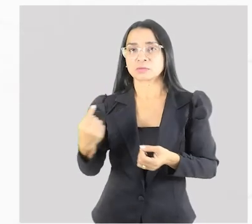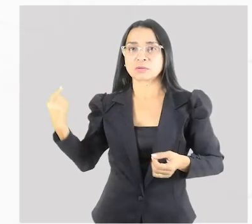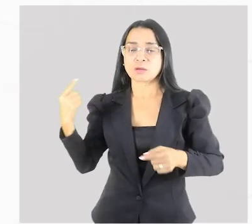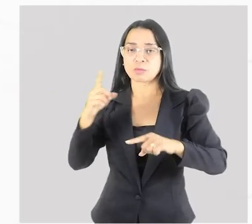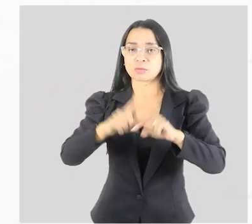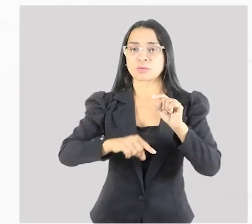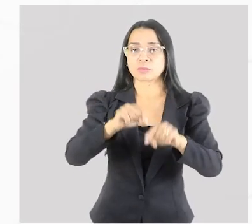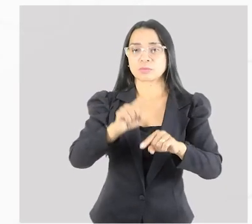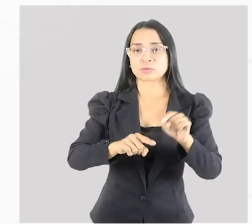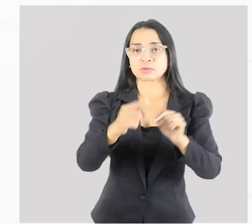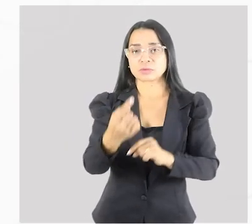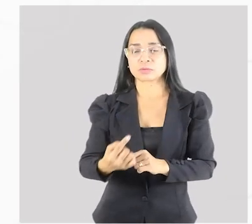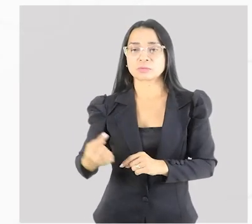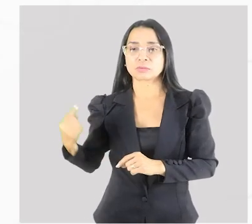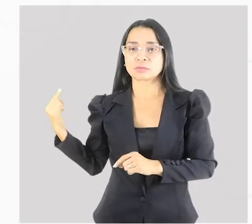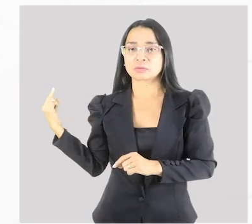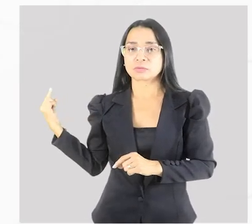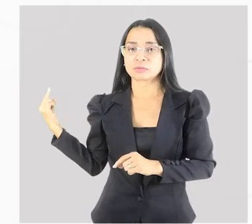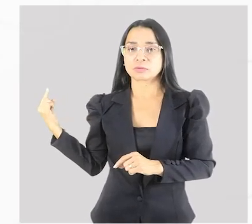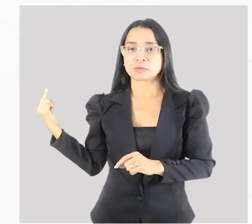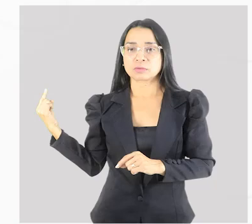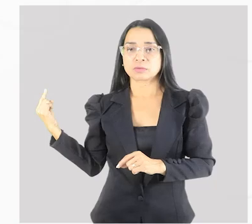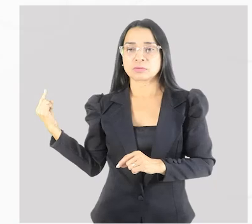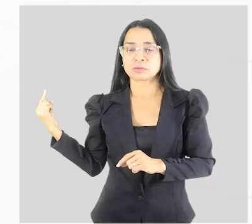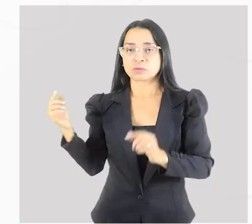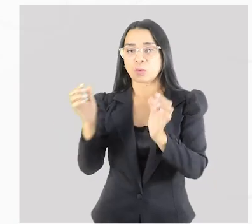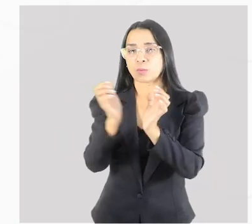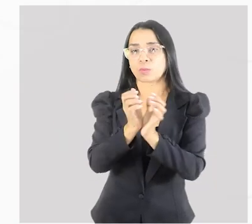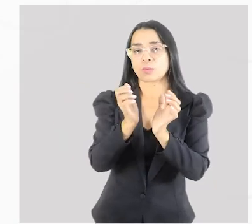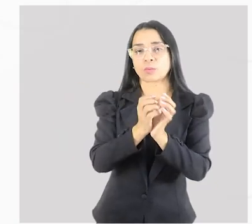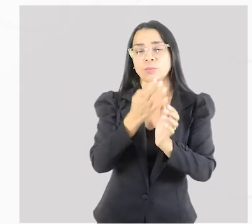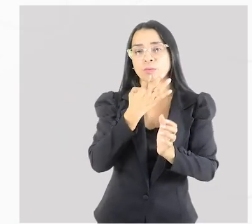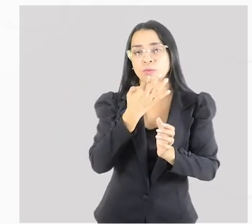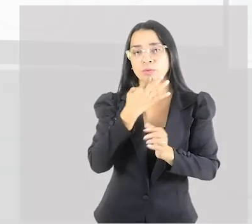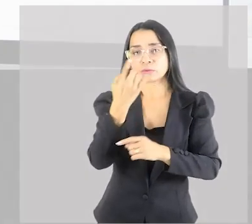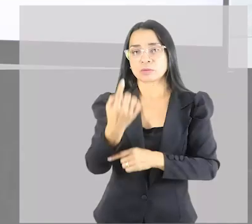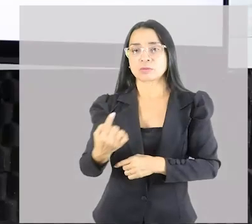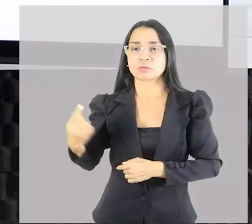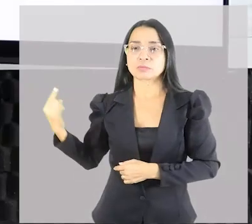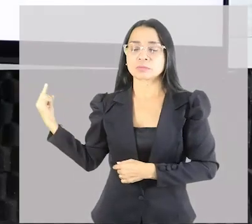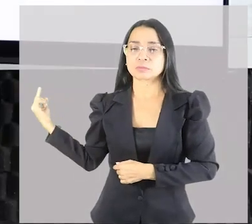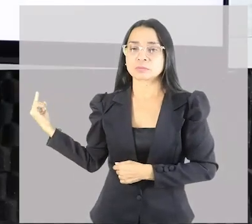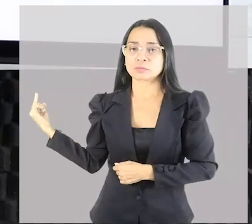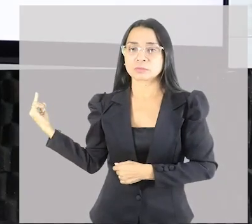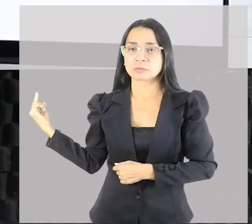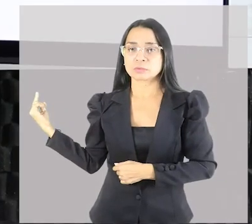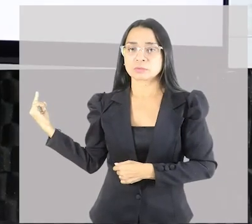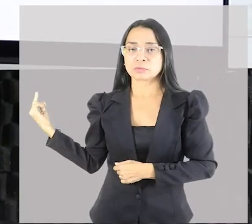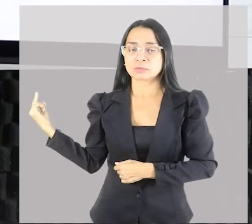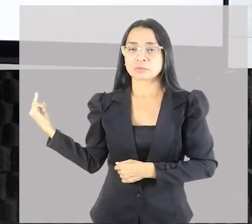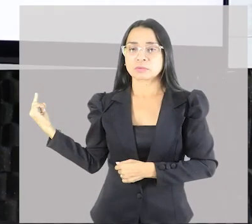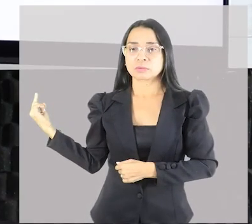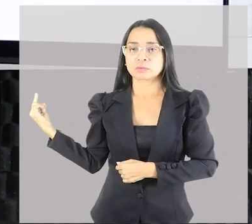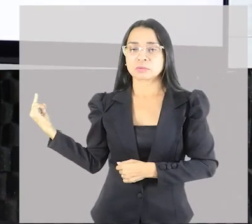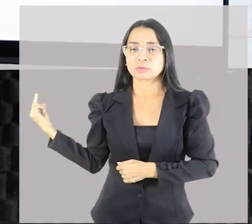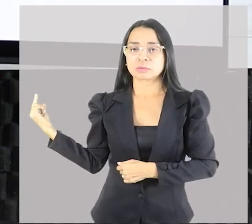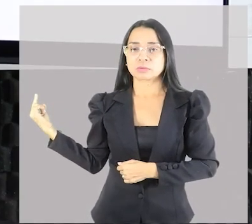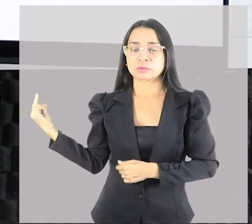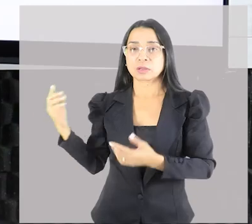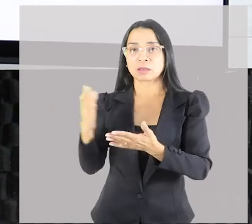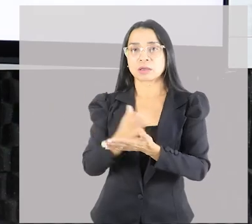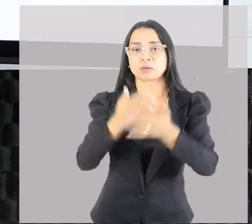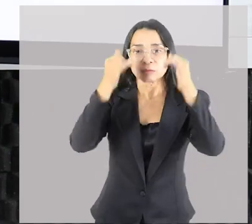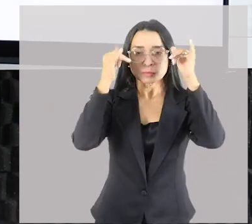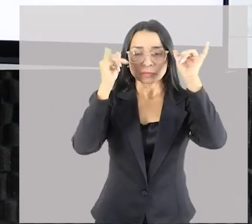instrumentos, né, a Rama Santa. Quais são os grupos mais conhecidos? Rama Santa, Brilho da Sociedade, Soledade, Brilho da Areia Branca, alguns bois